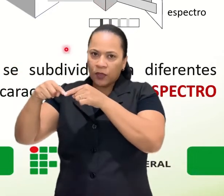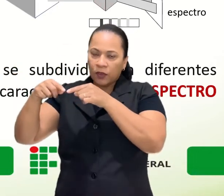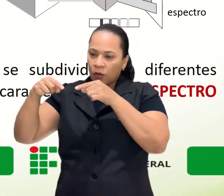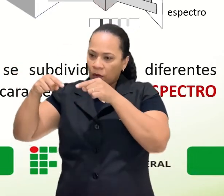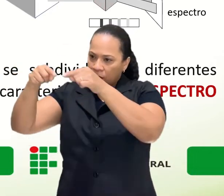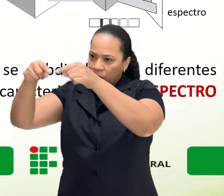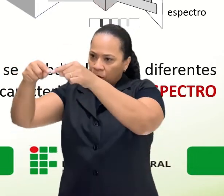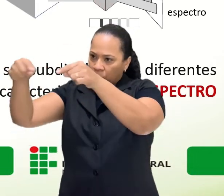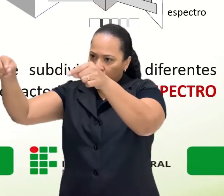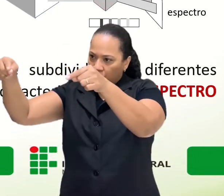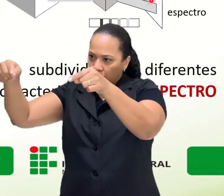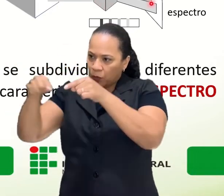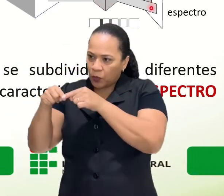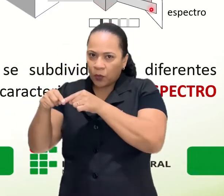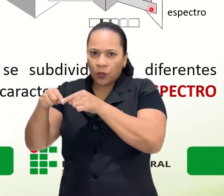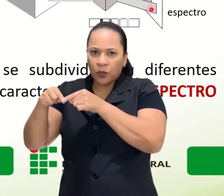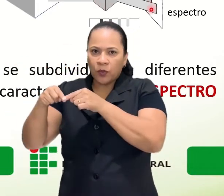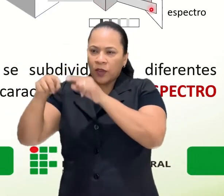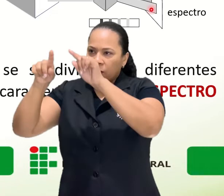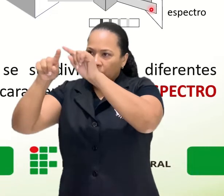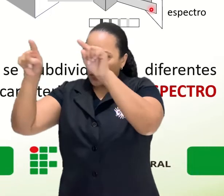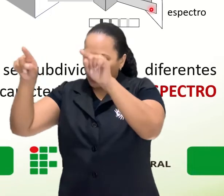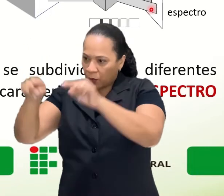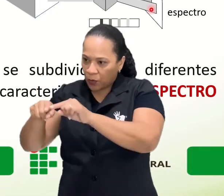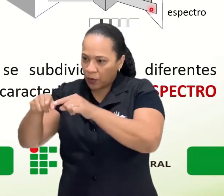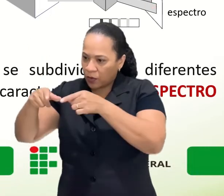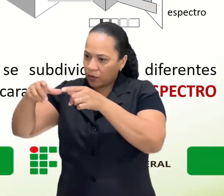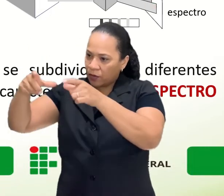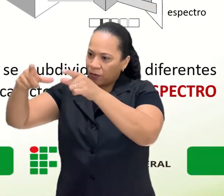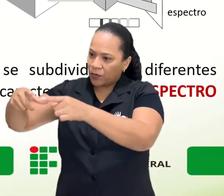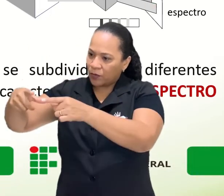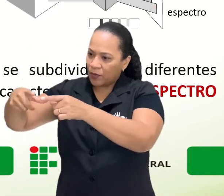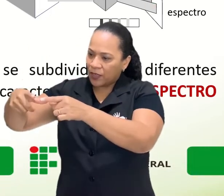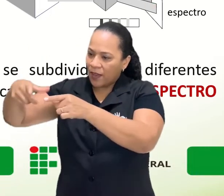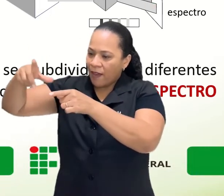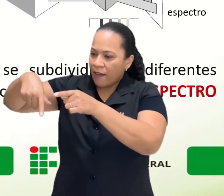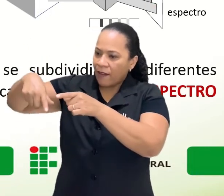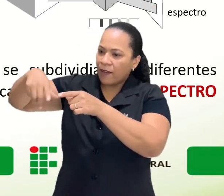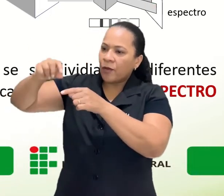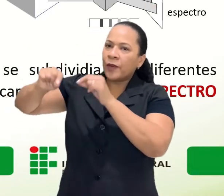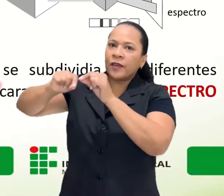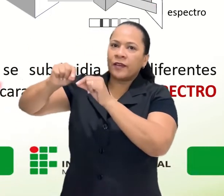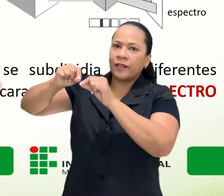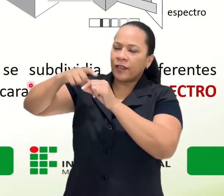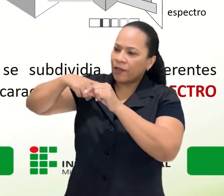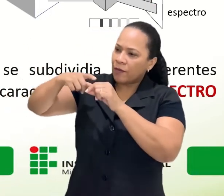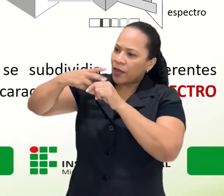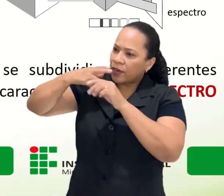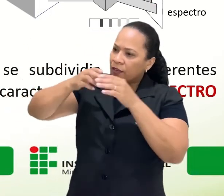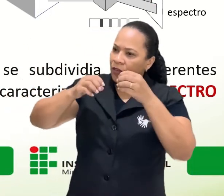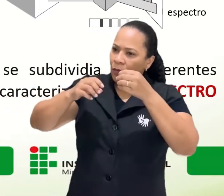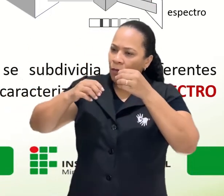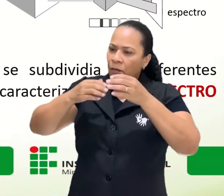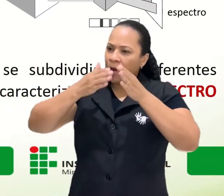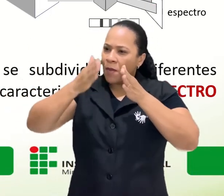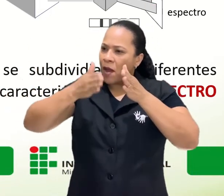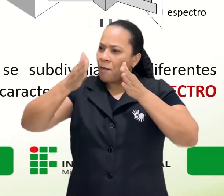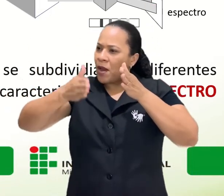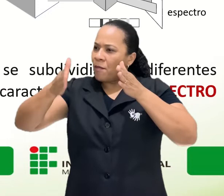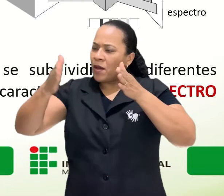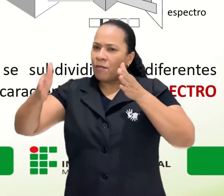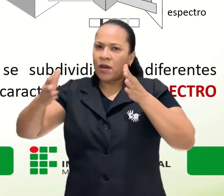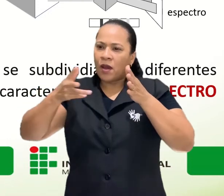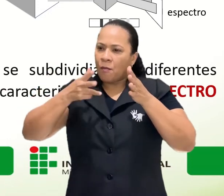gera um espectro descontínuo. Ou seja, essa luz se subdivide